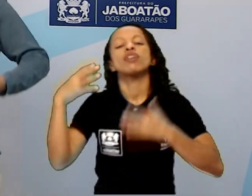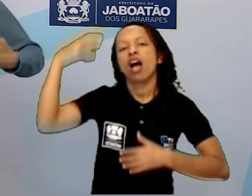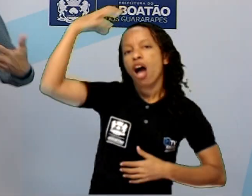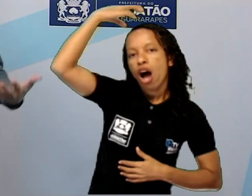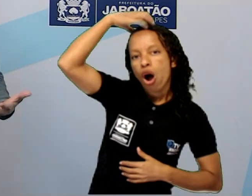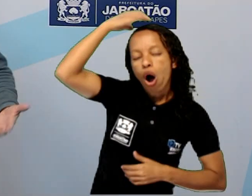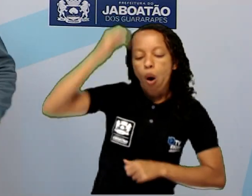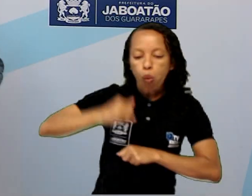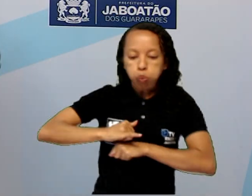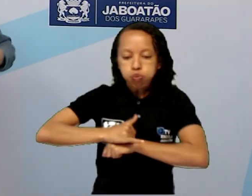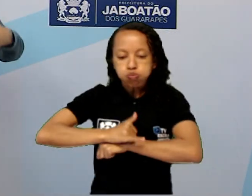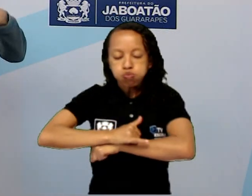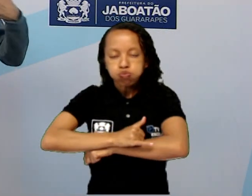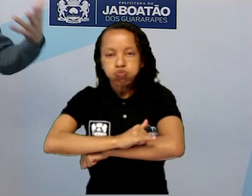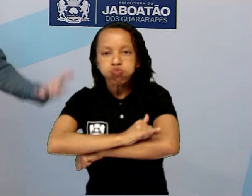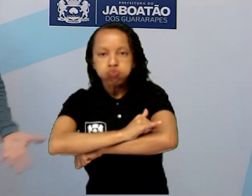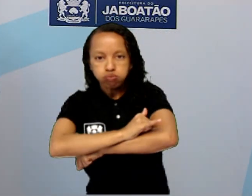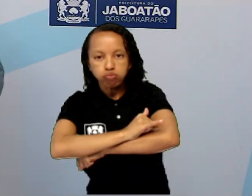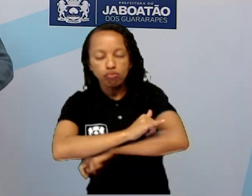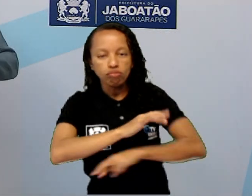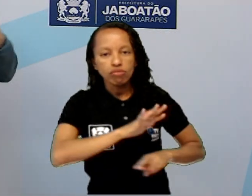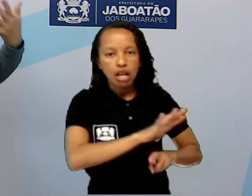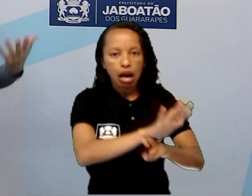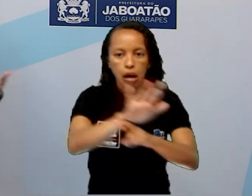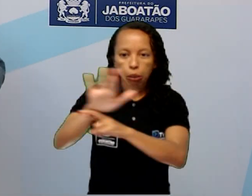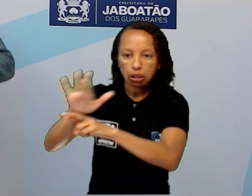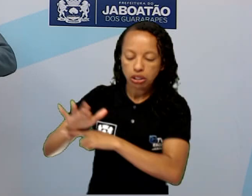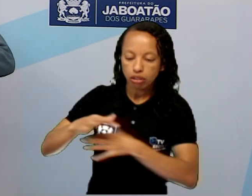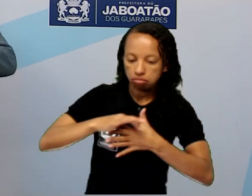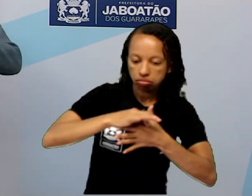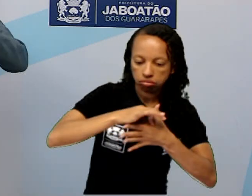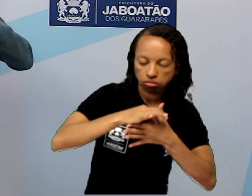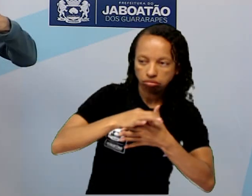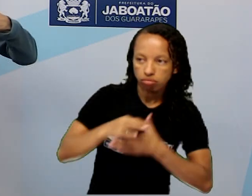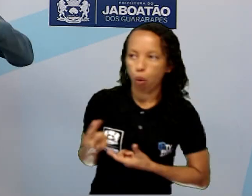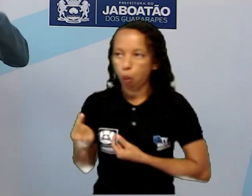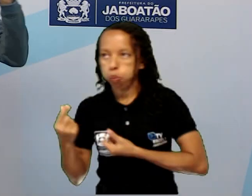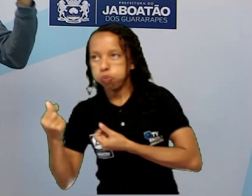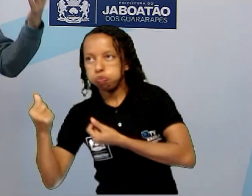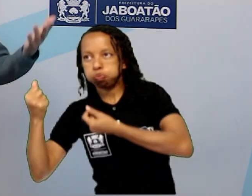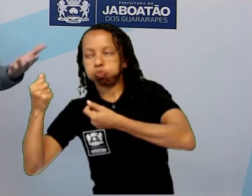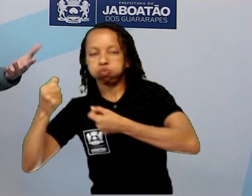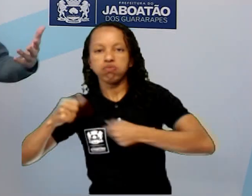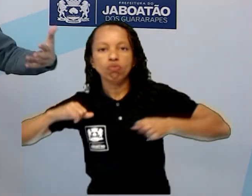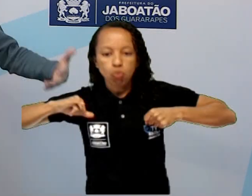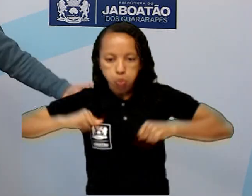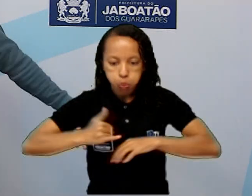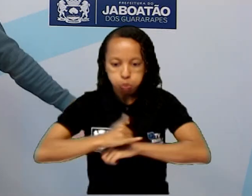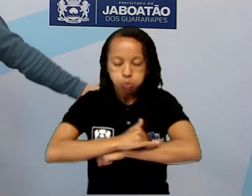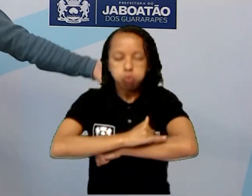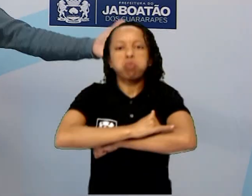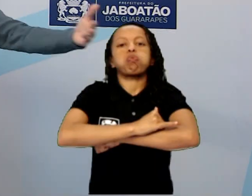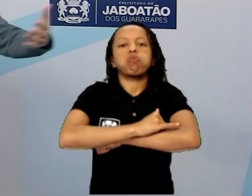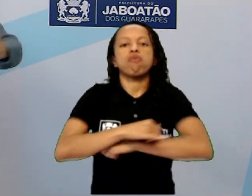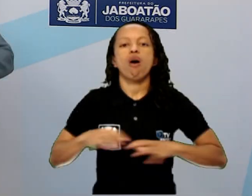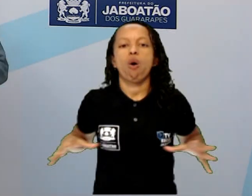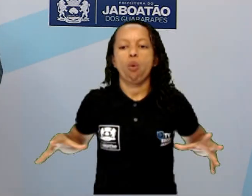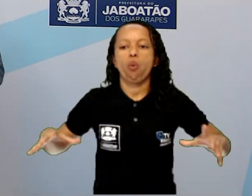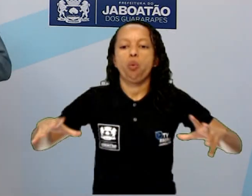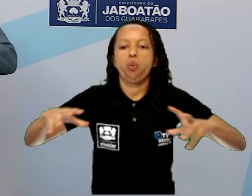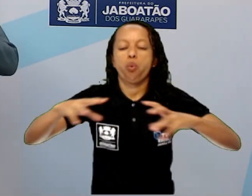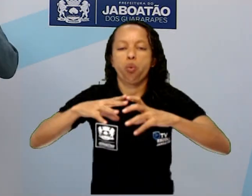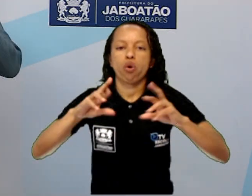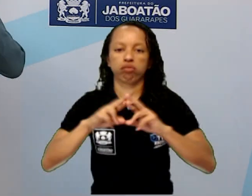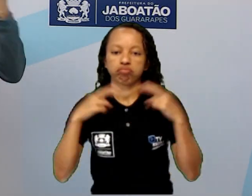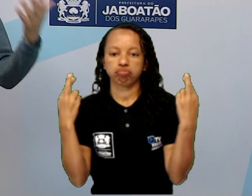gordo, farto, que representa a carne, né? A fartura, a grandiosidade né? De reunir milhões de pessoas